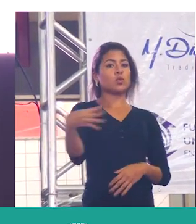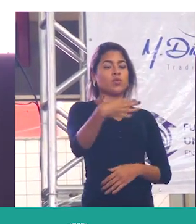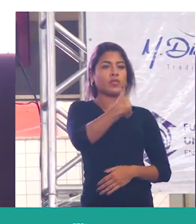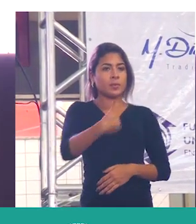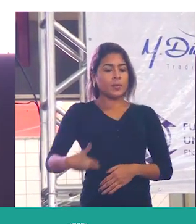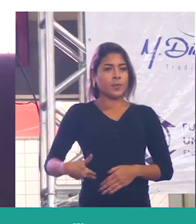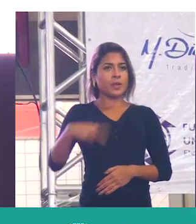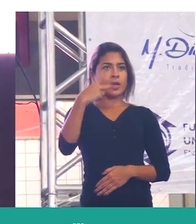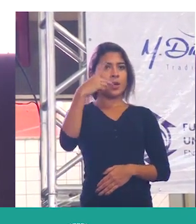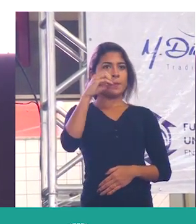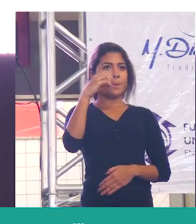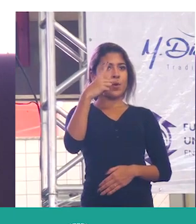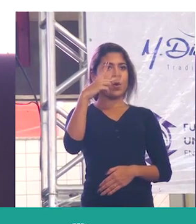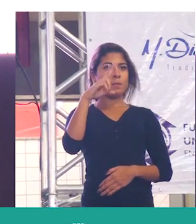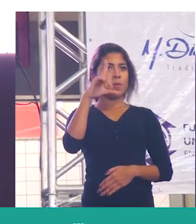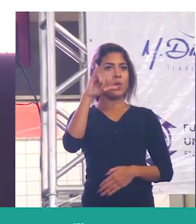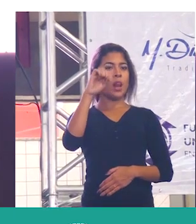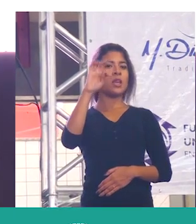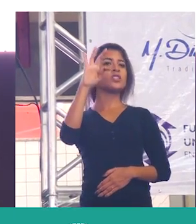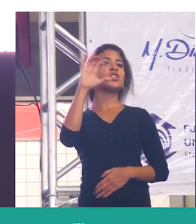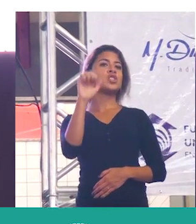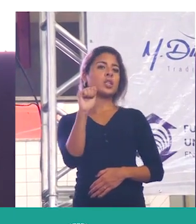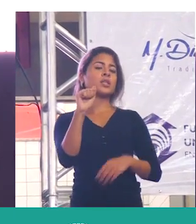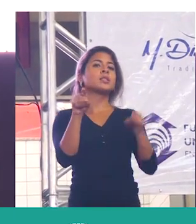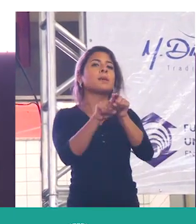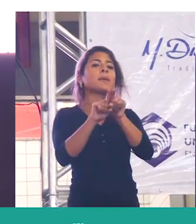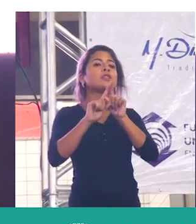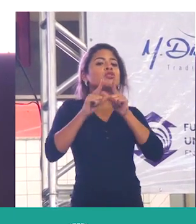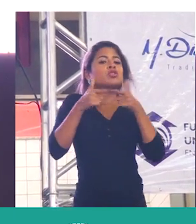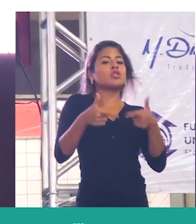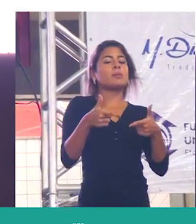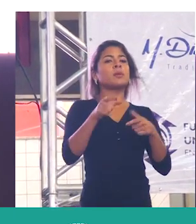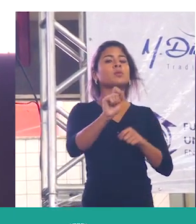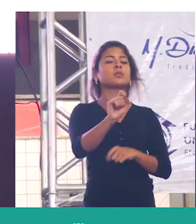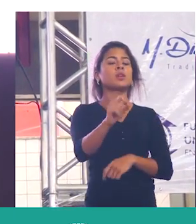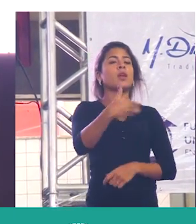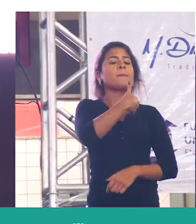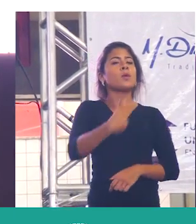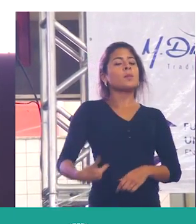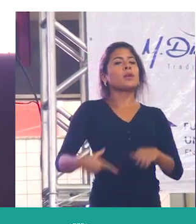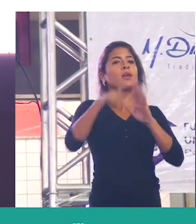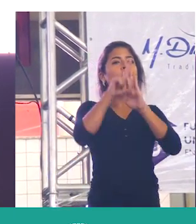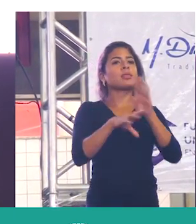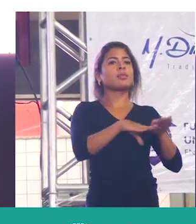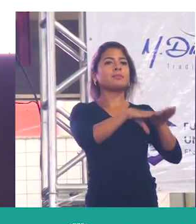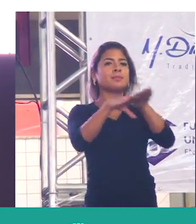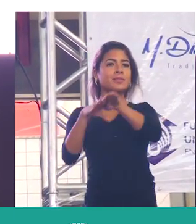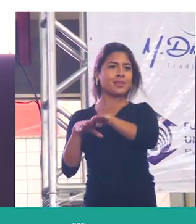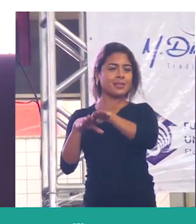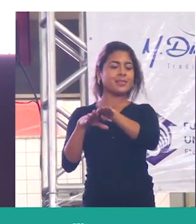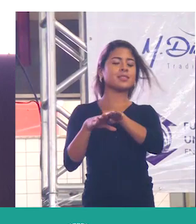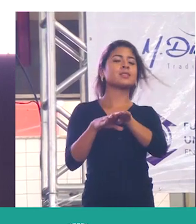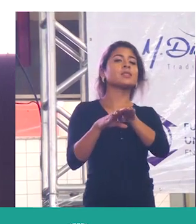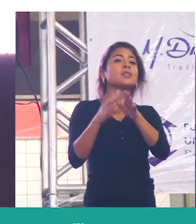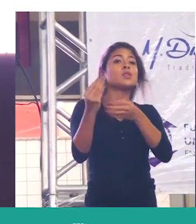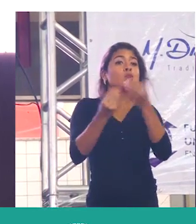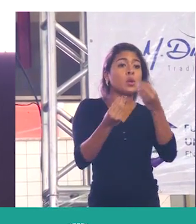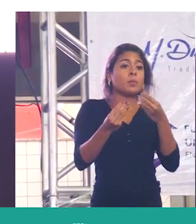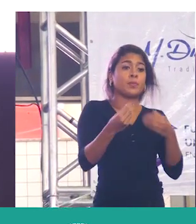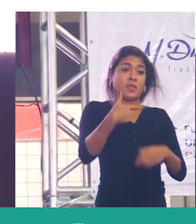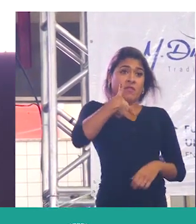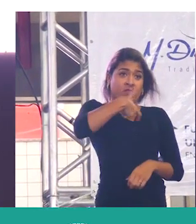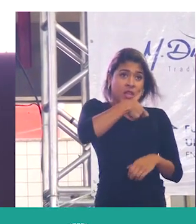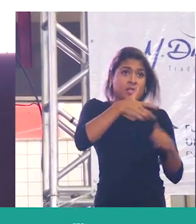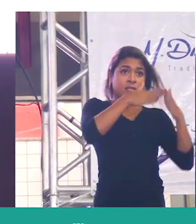Populista, também chamada de República Democrática. Ela começa quando acaba a Era Vargas. E até o ano